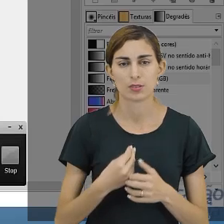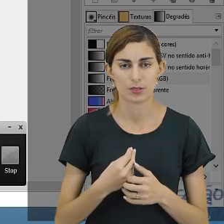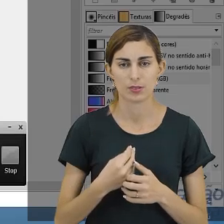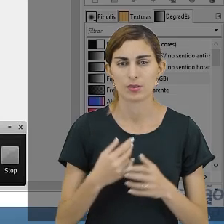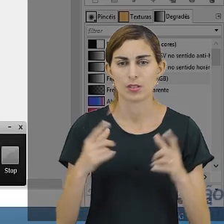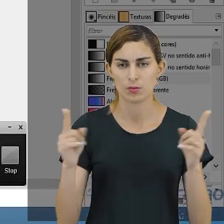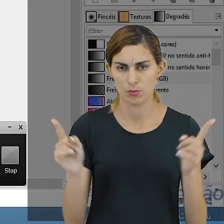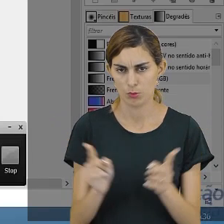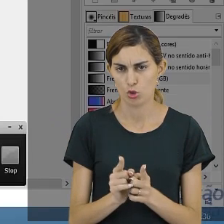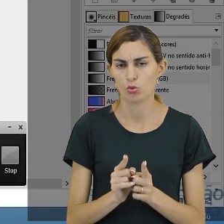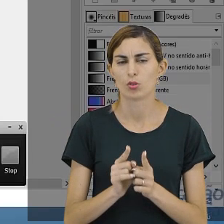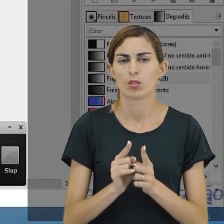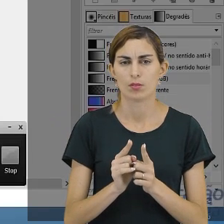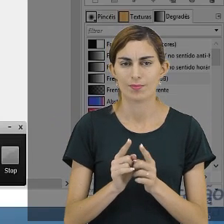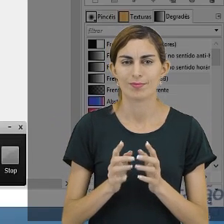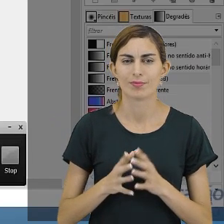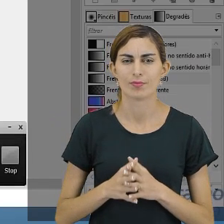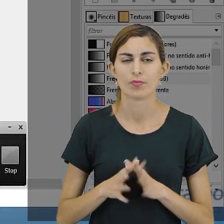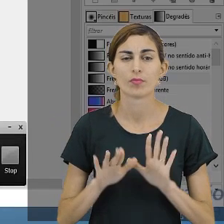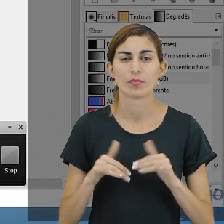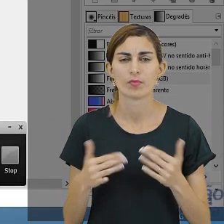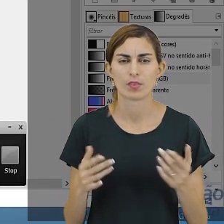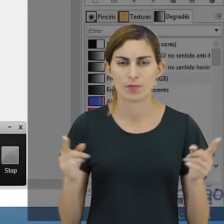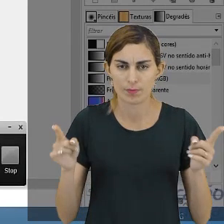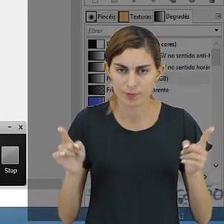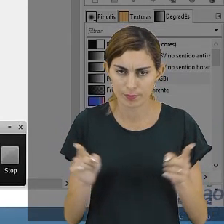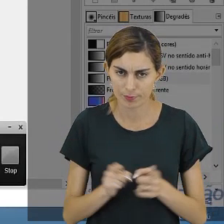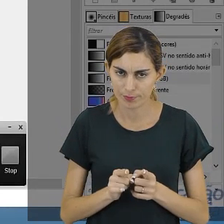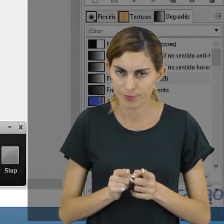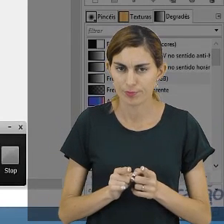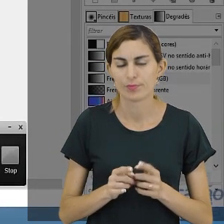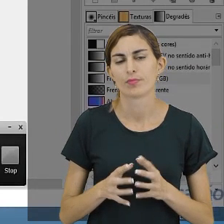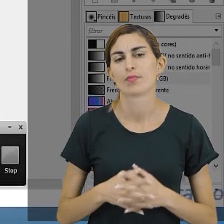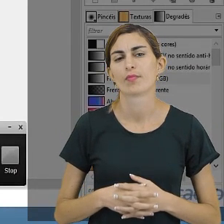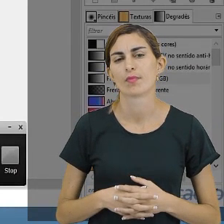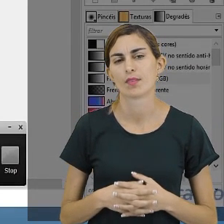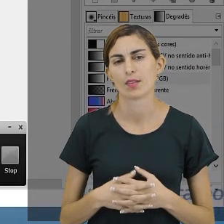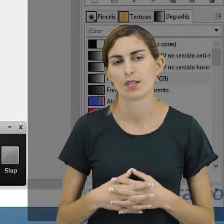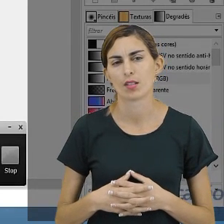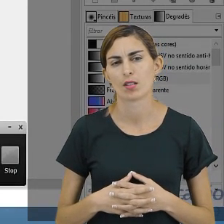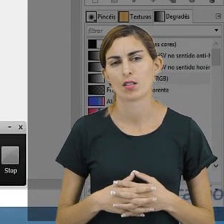tamanho. Então, vamos redimensionar